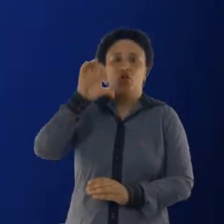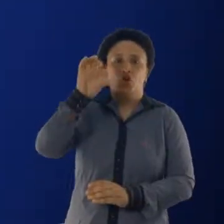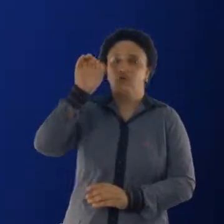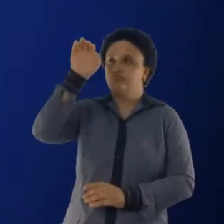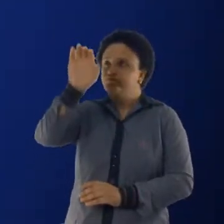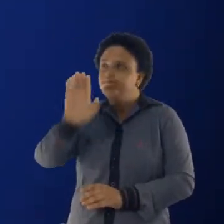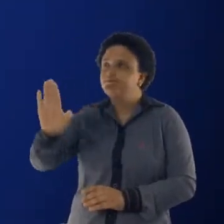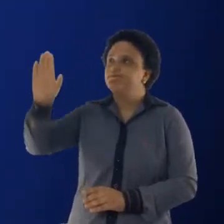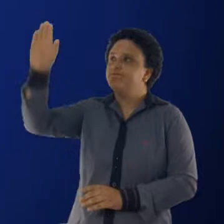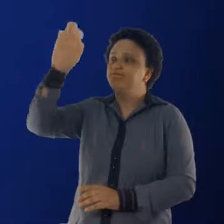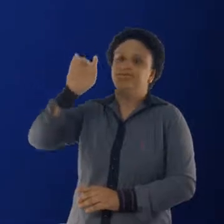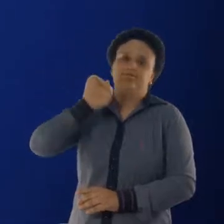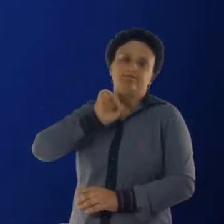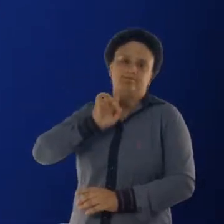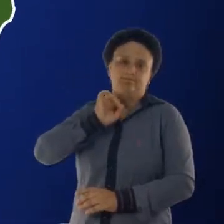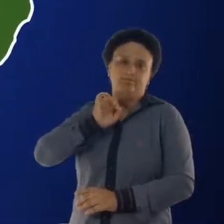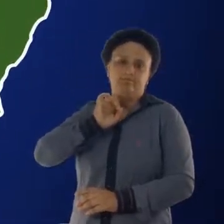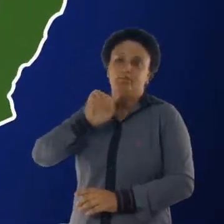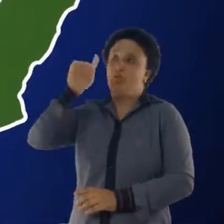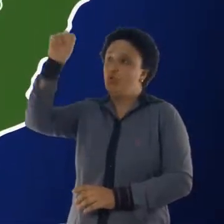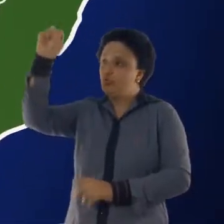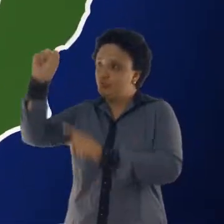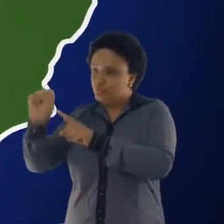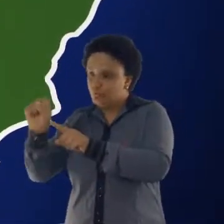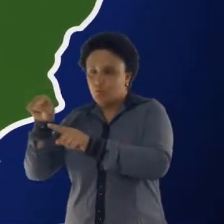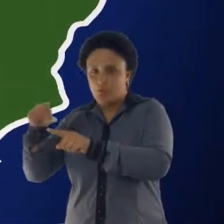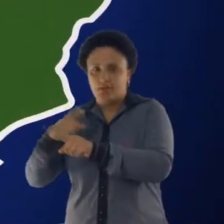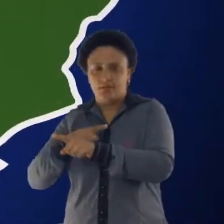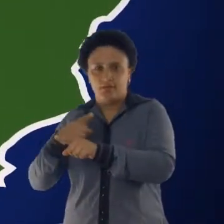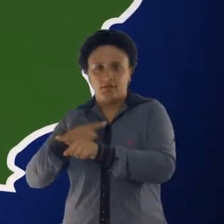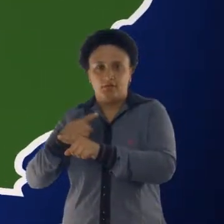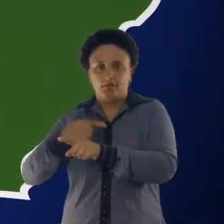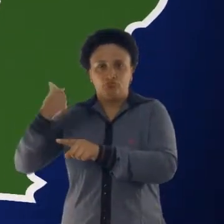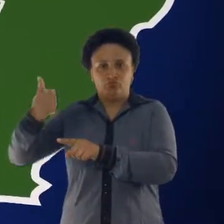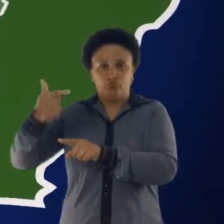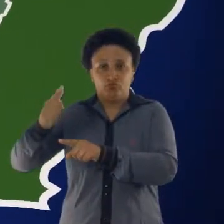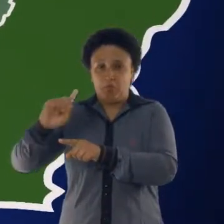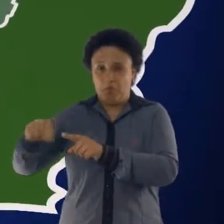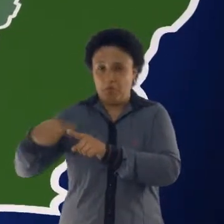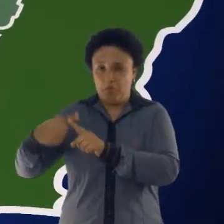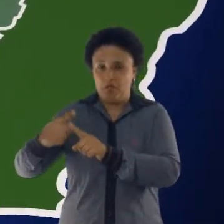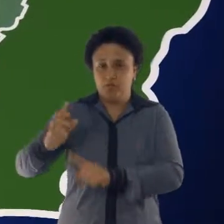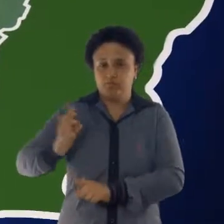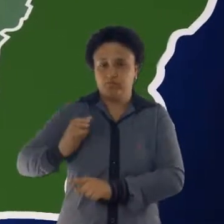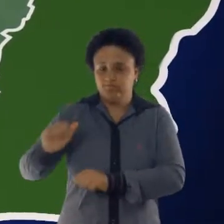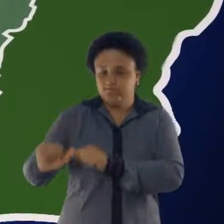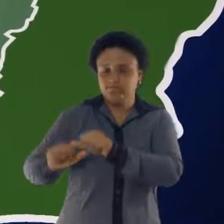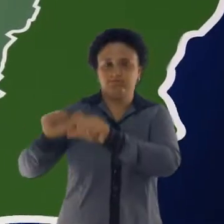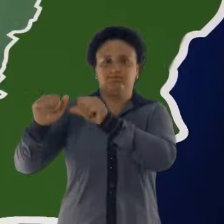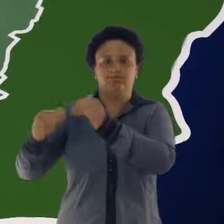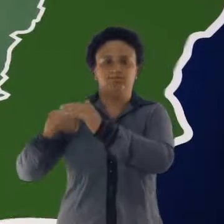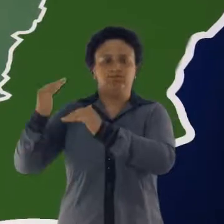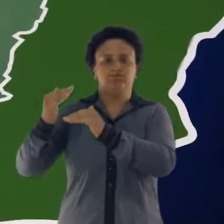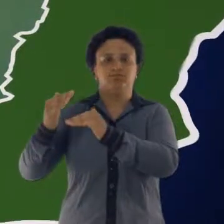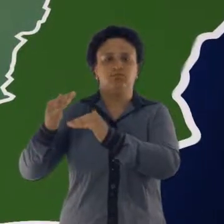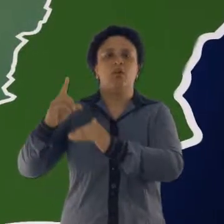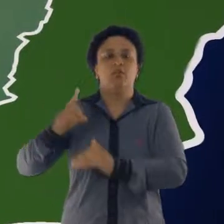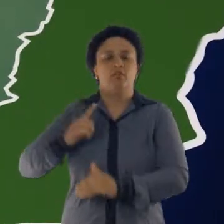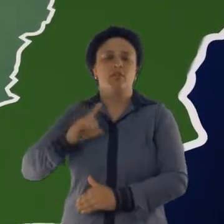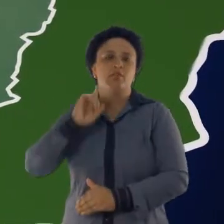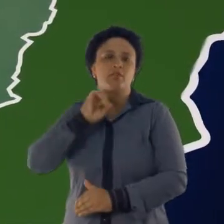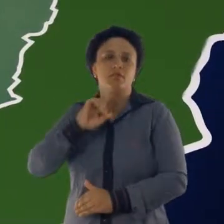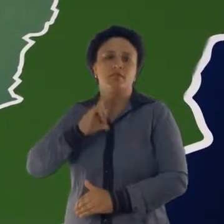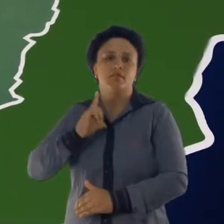possui 9 unidades espalhadas pelo estado. No sul de Minas, segunda região economicamente mais desenvolvida, o